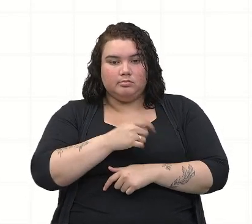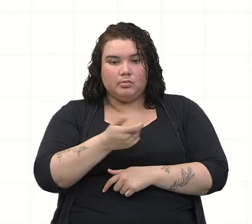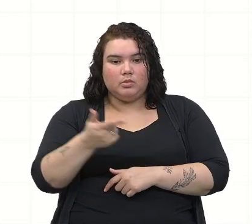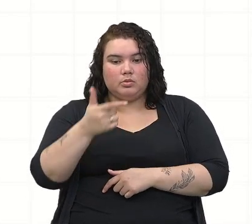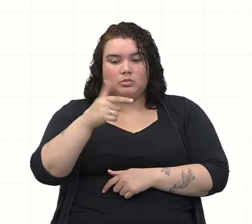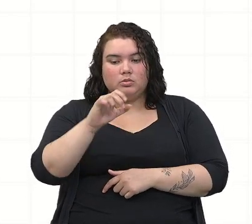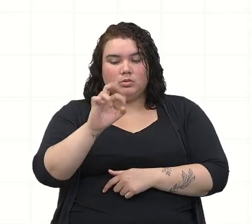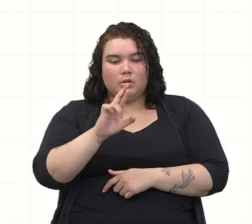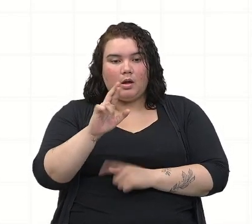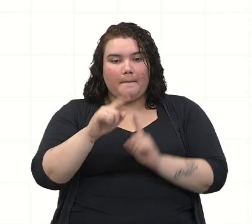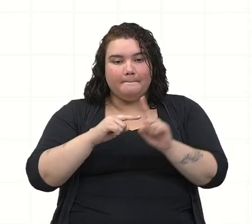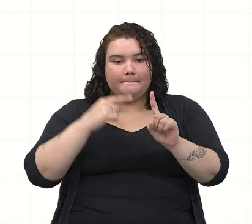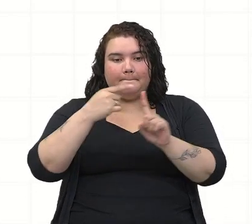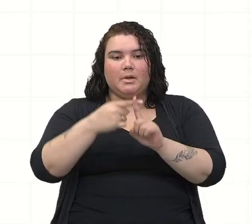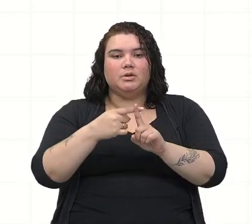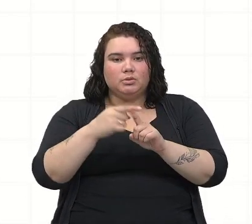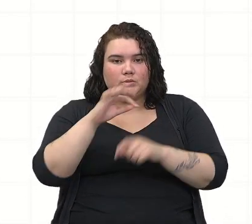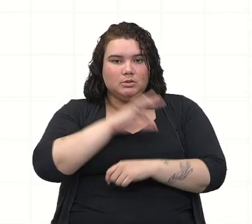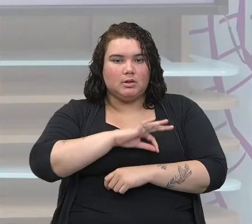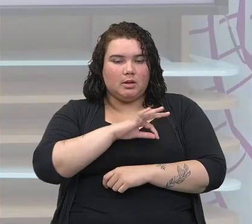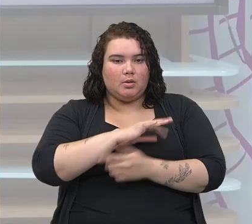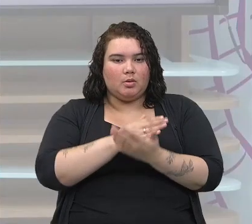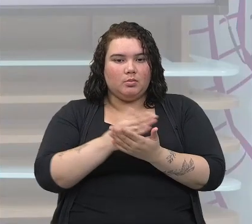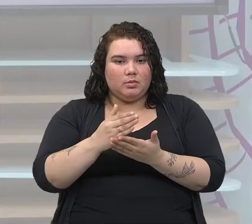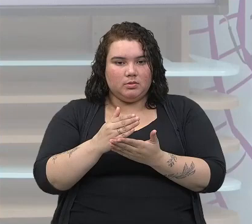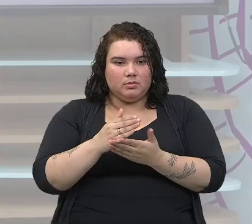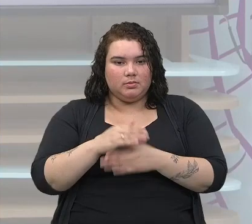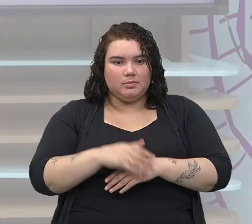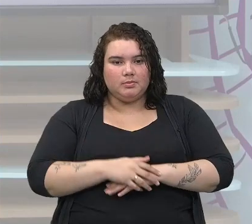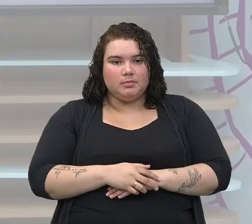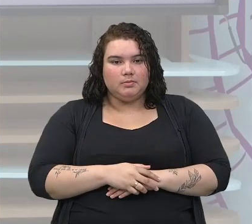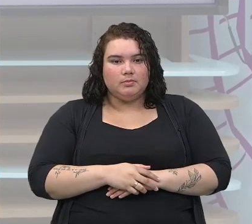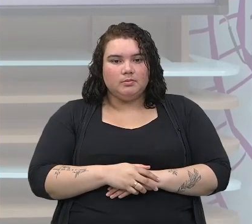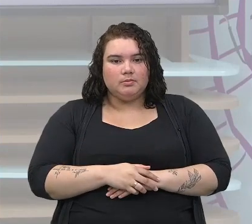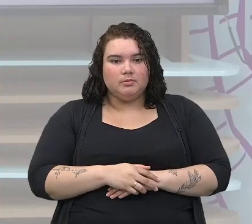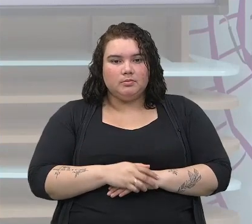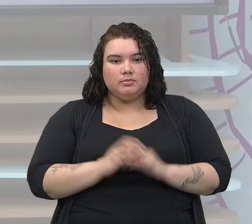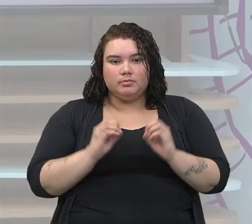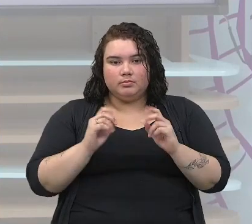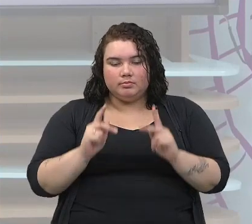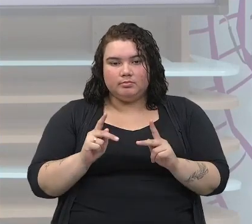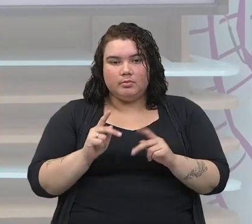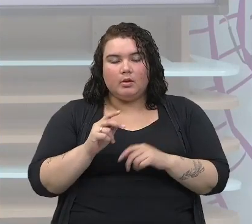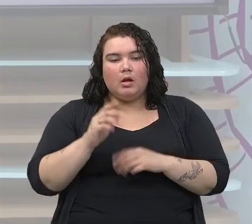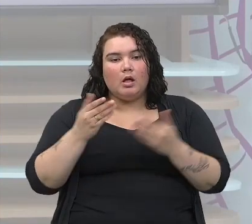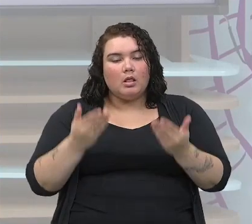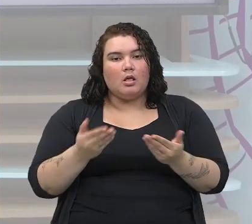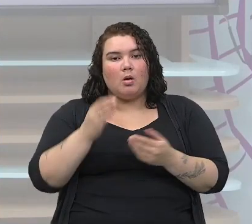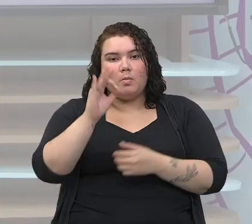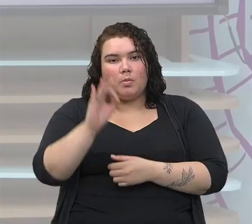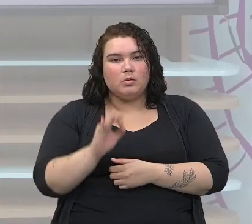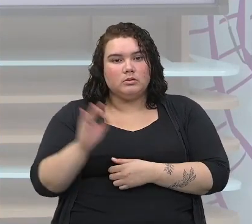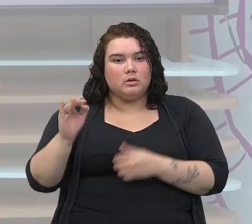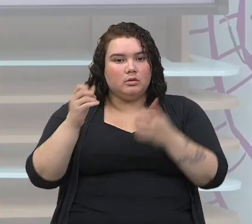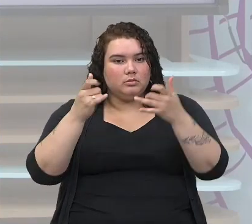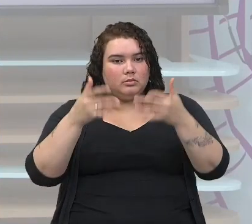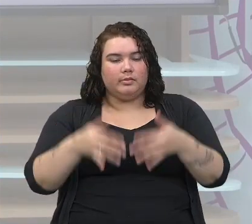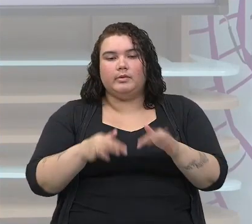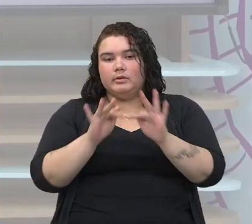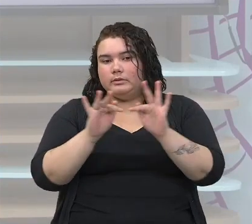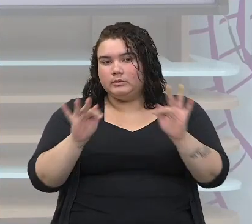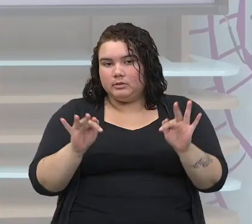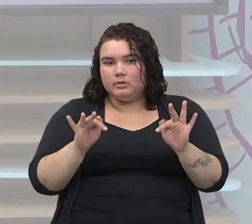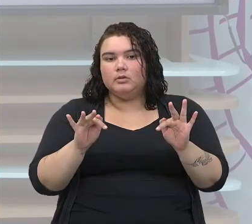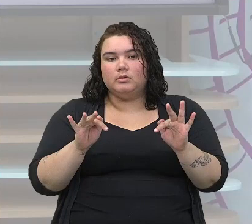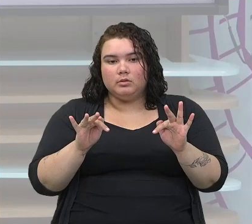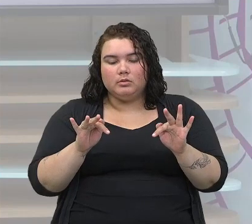a mais do que o salário inicial. Tá? Então, porcentagem é simples,